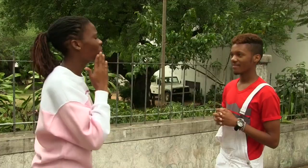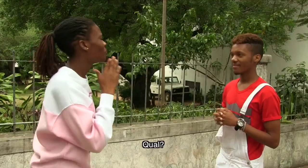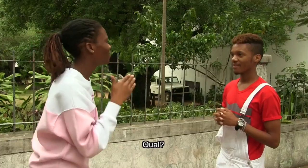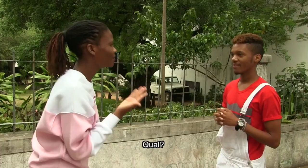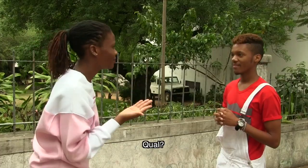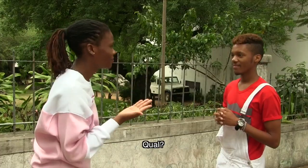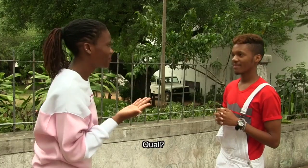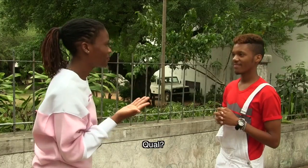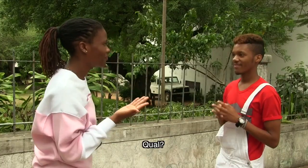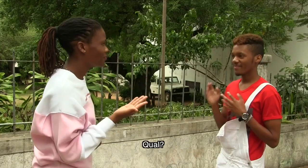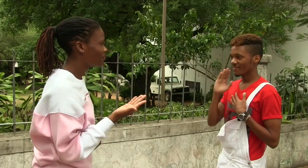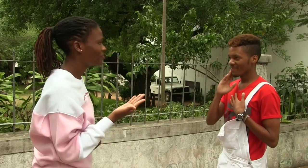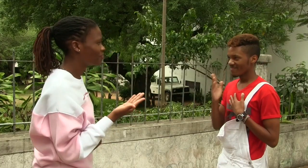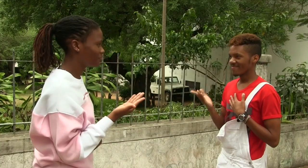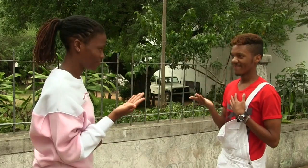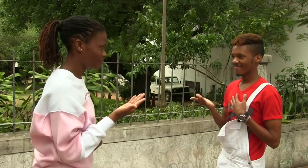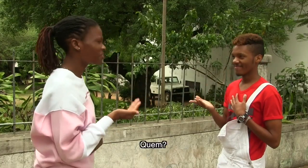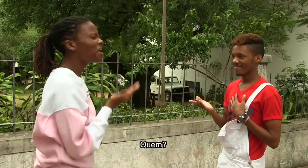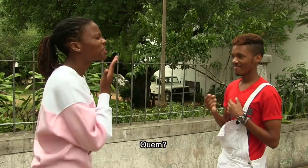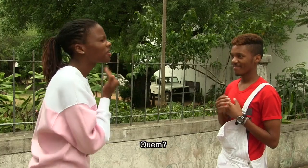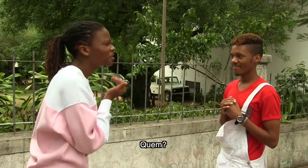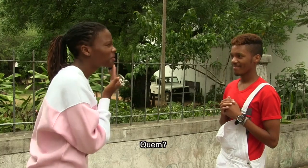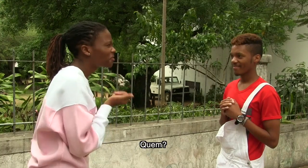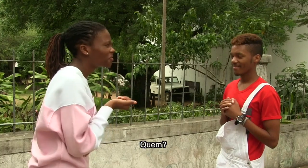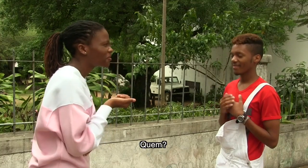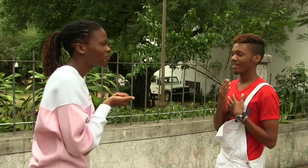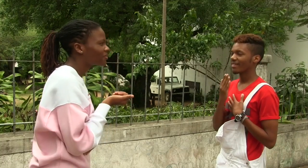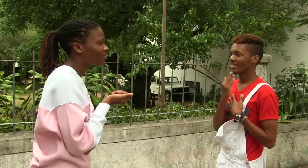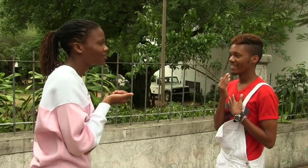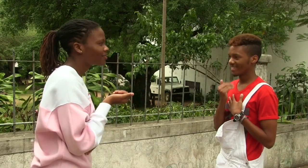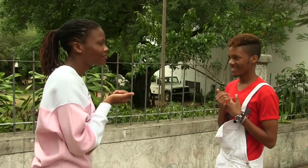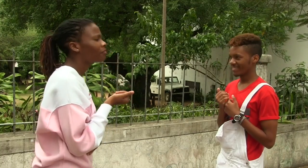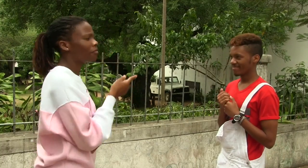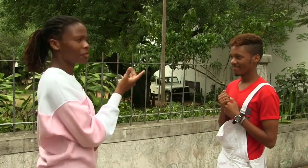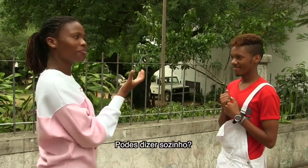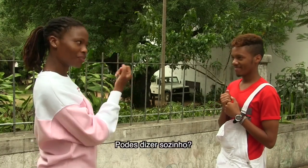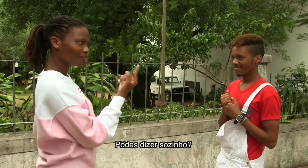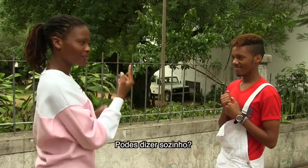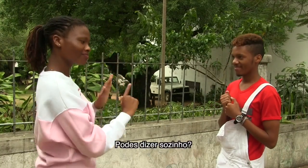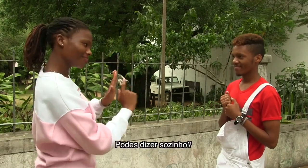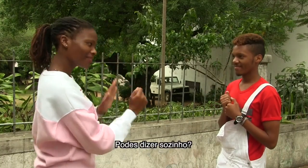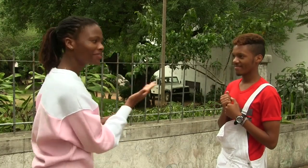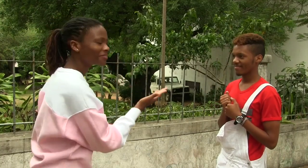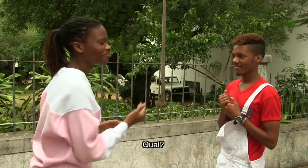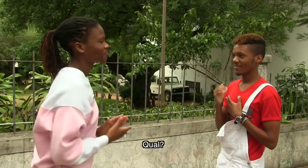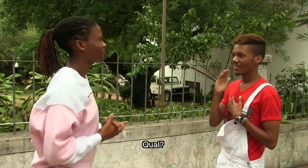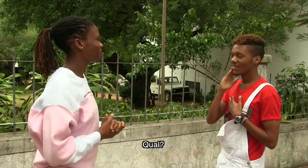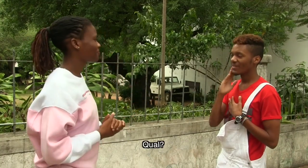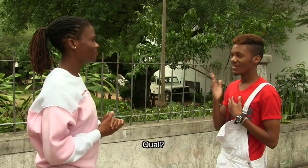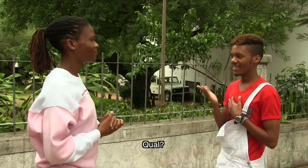básicas Qual? Quem? Pode dizer sozinho